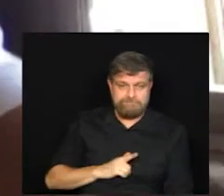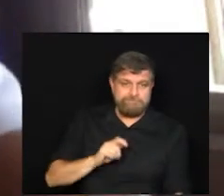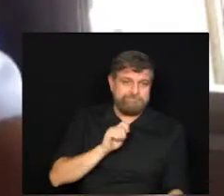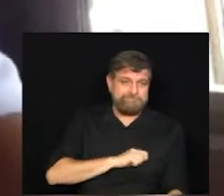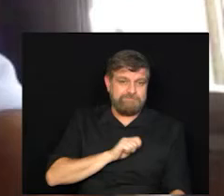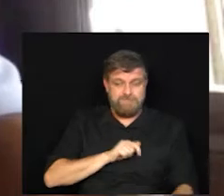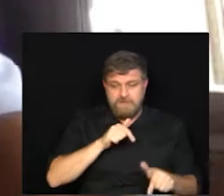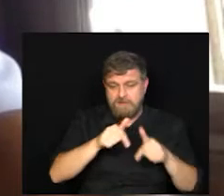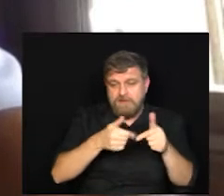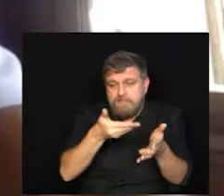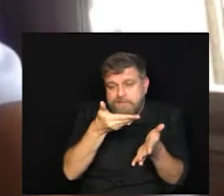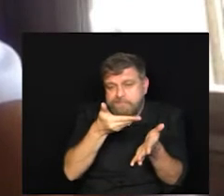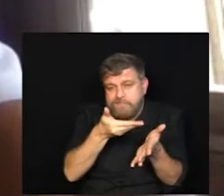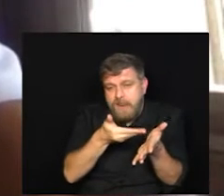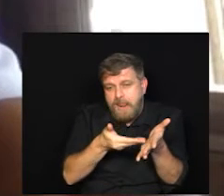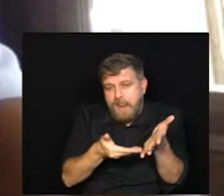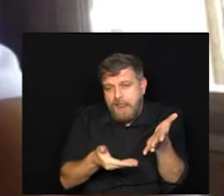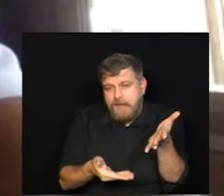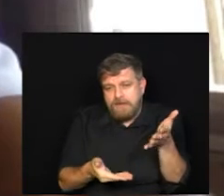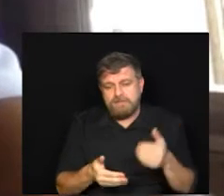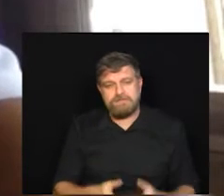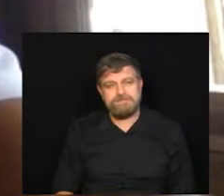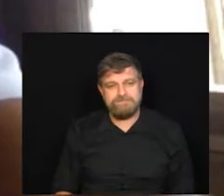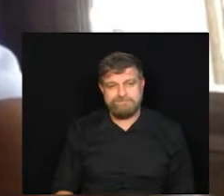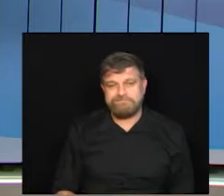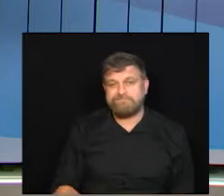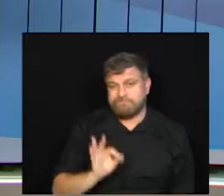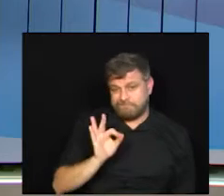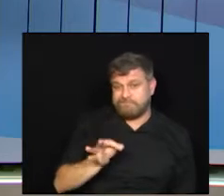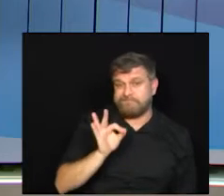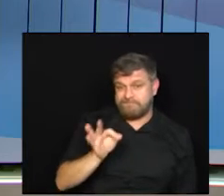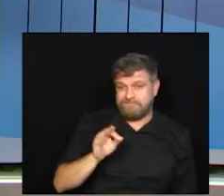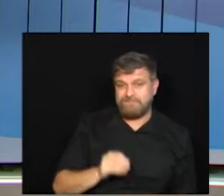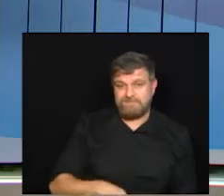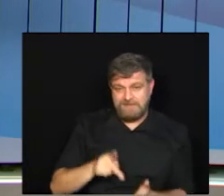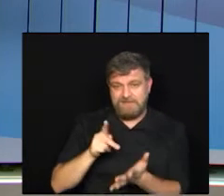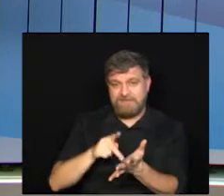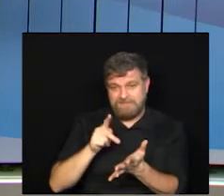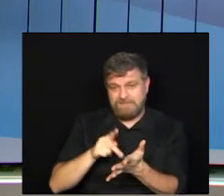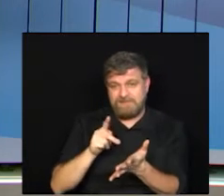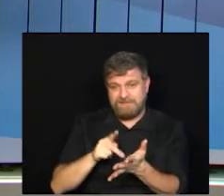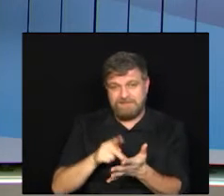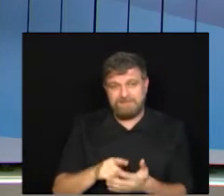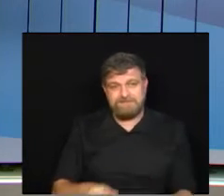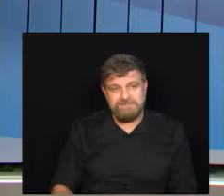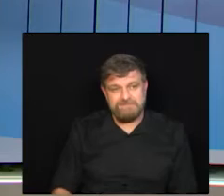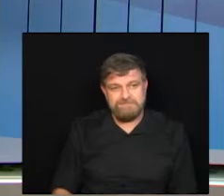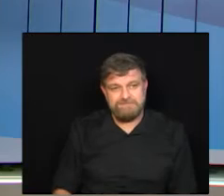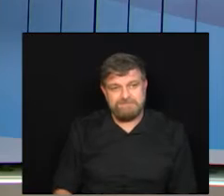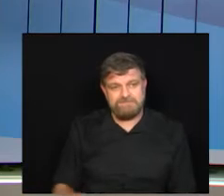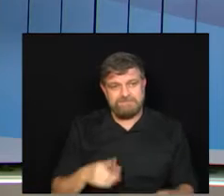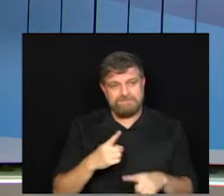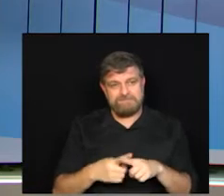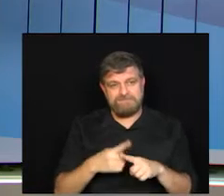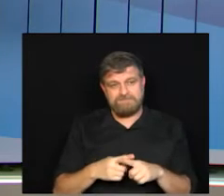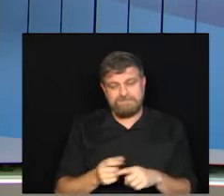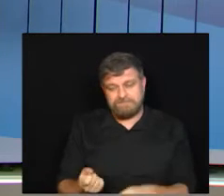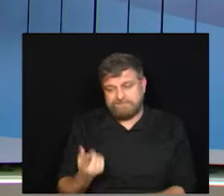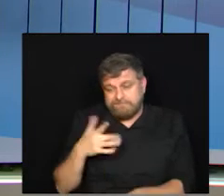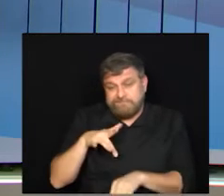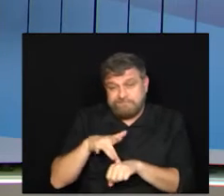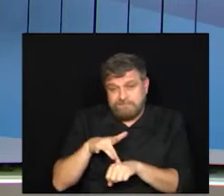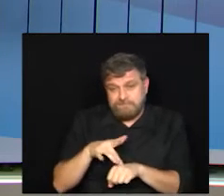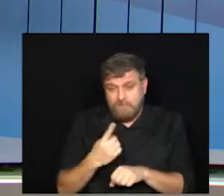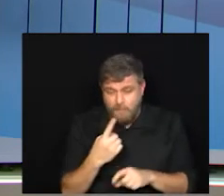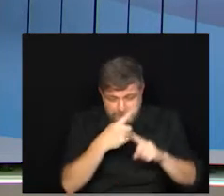trabalho por água abaixo. Exato, quase que literalmente, né, Juninho? Porque é algo, uma